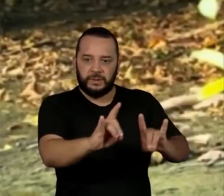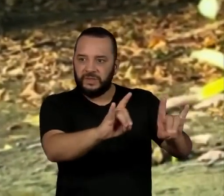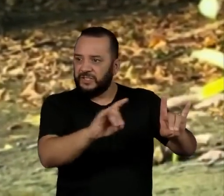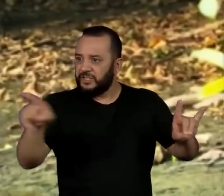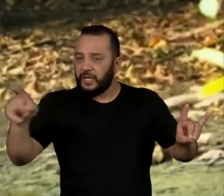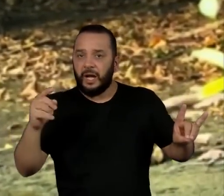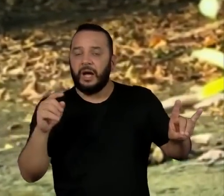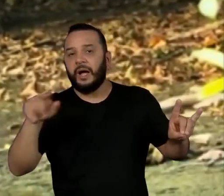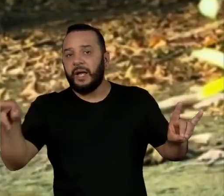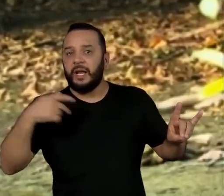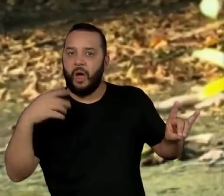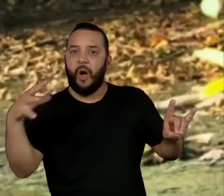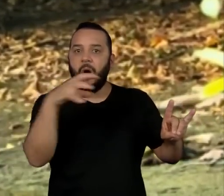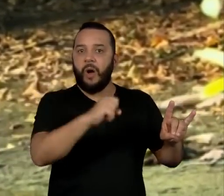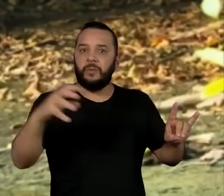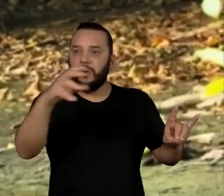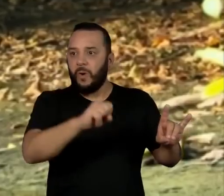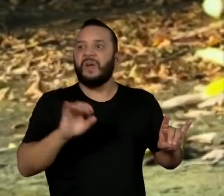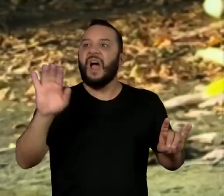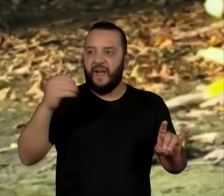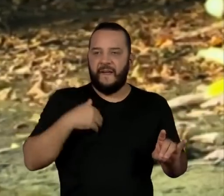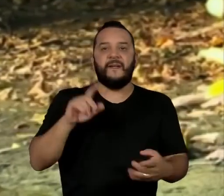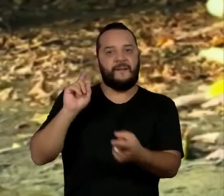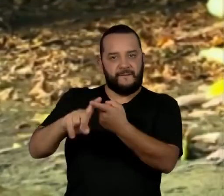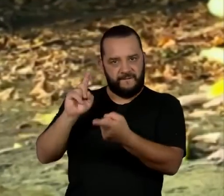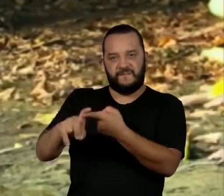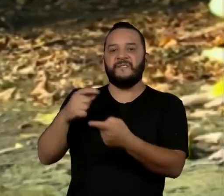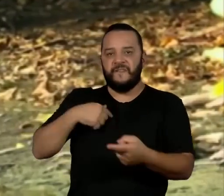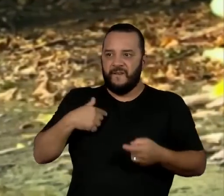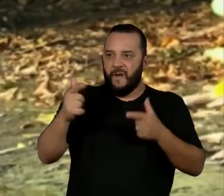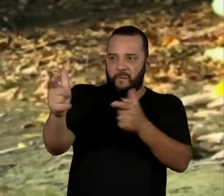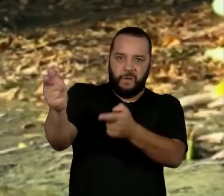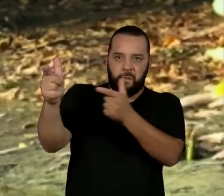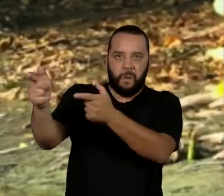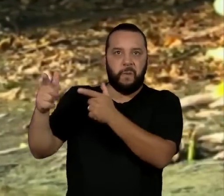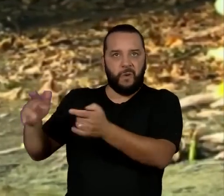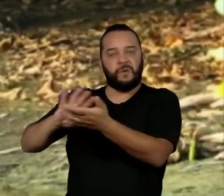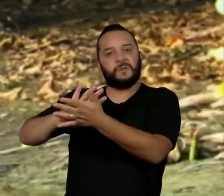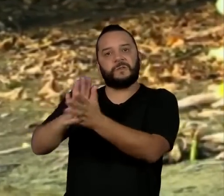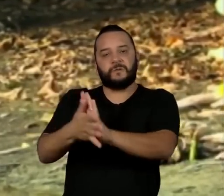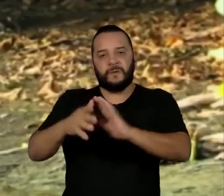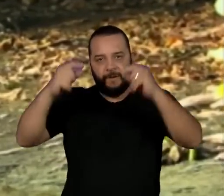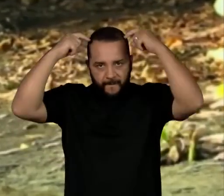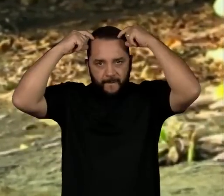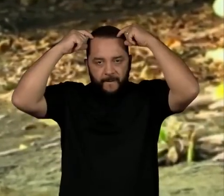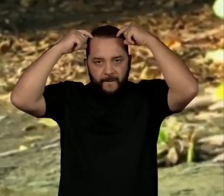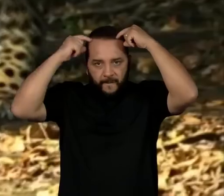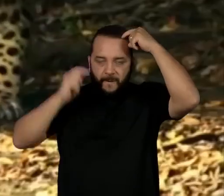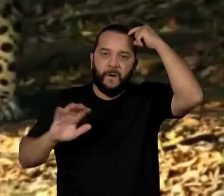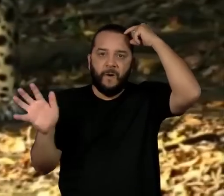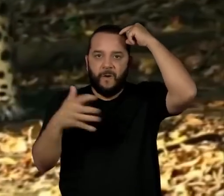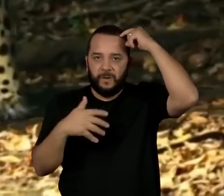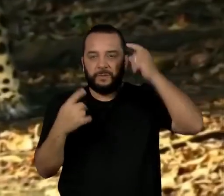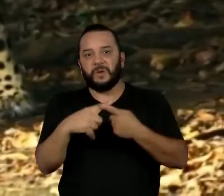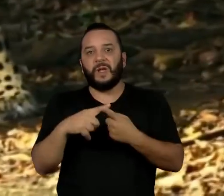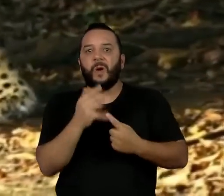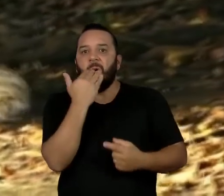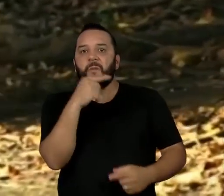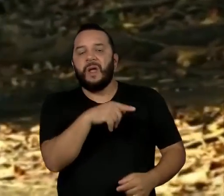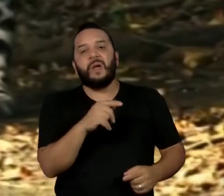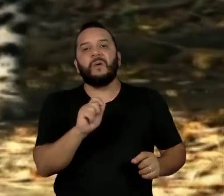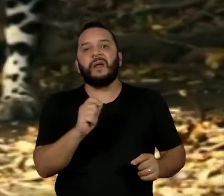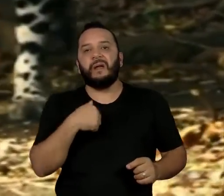esses animais, ele acaba achando que a saída melhor para ele é matar uma onça que porventura está comendo a sua galinha, seu carneiro,